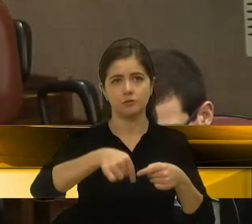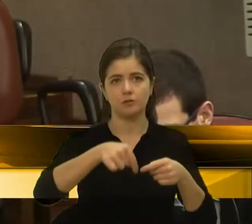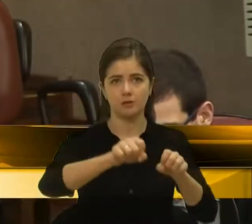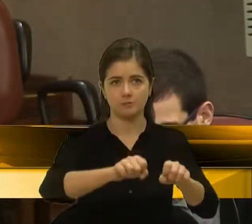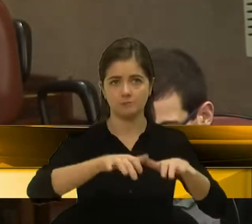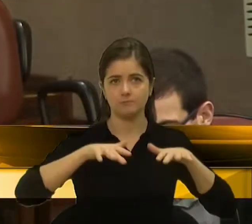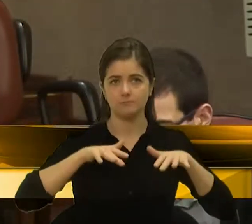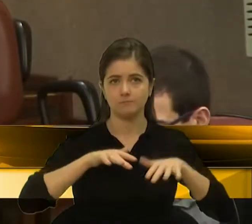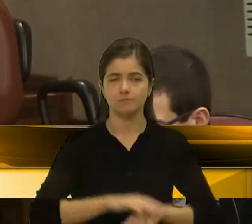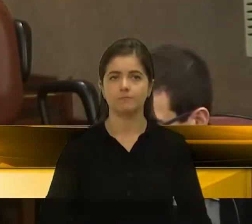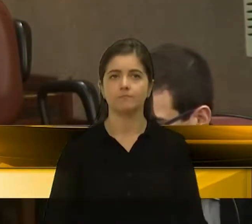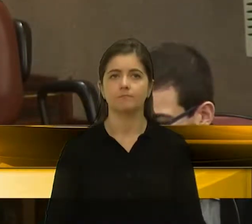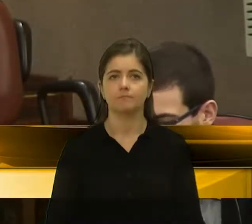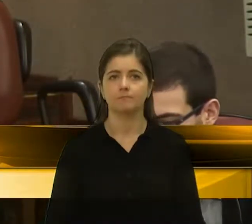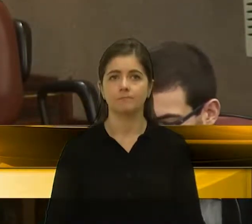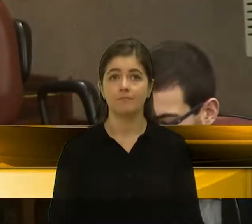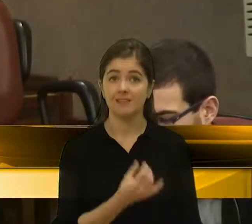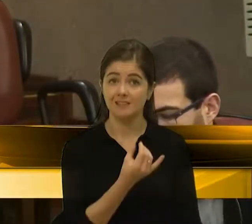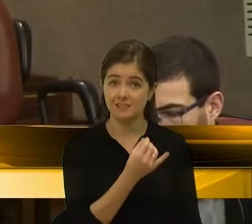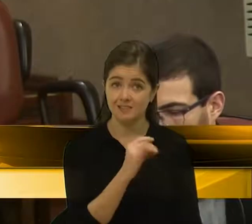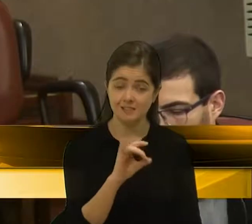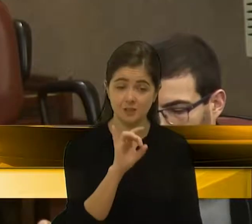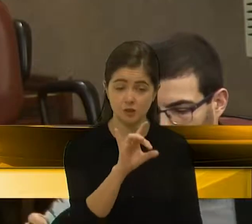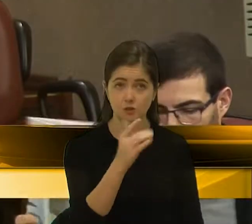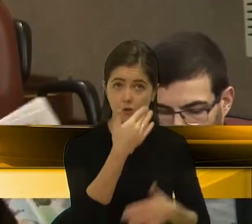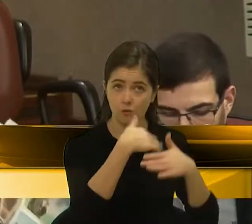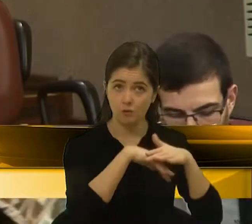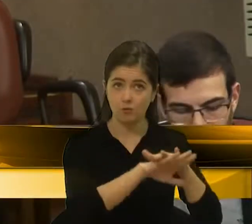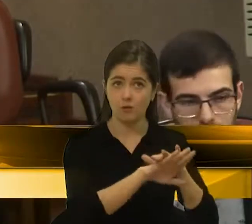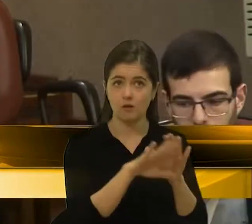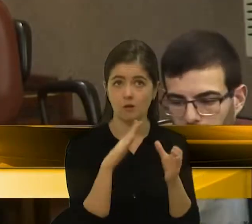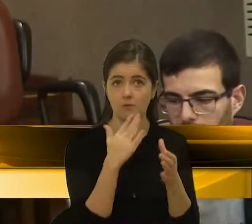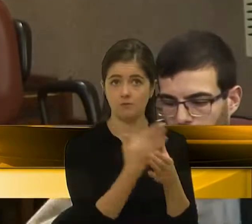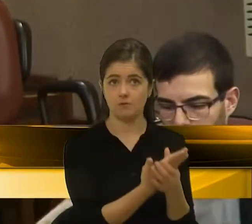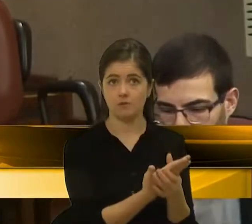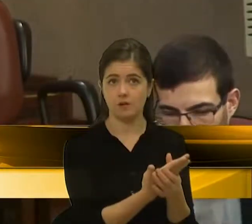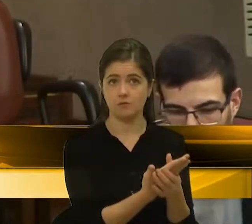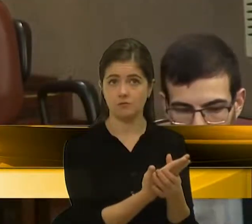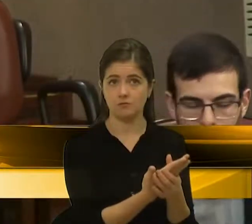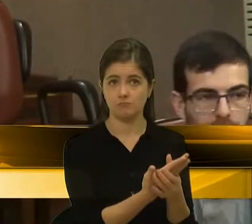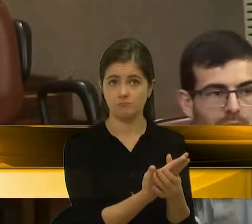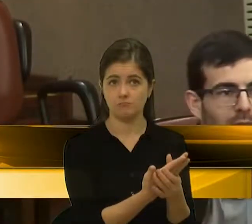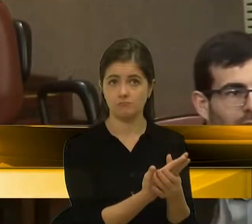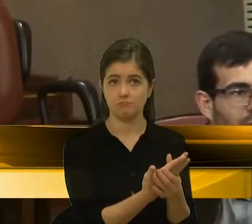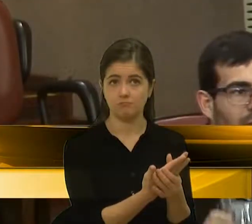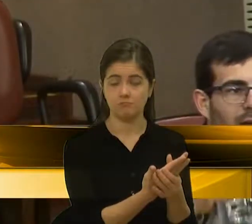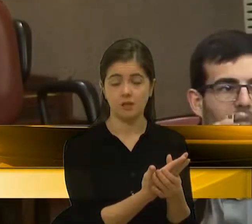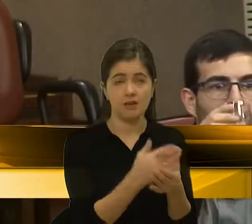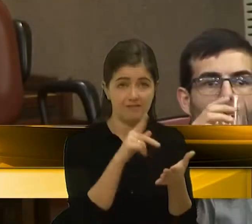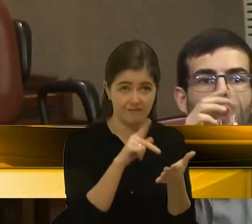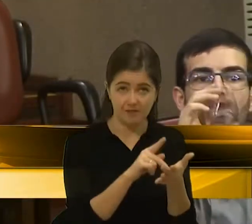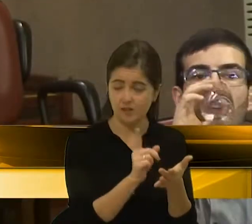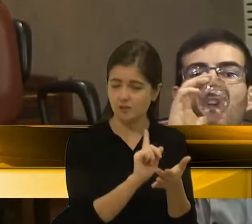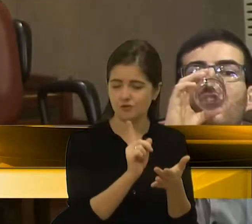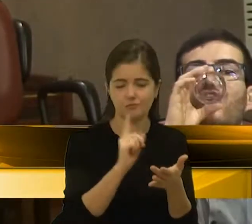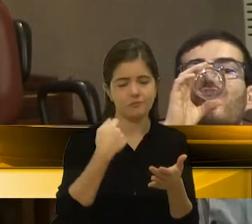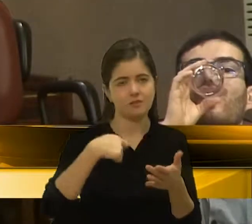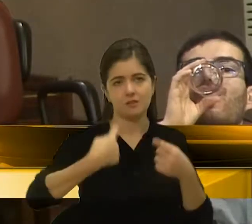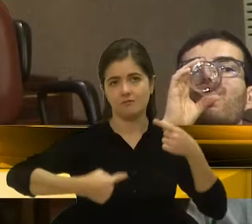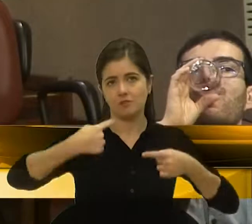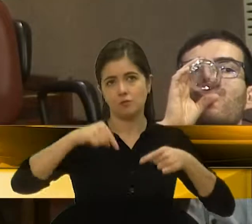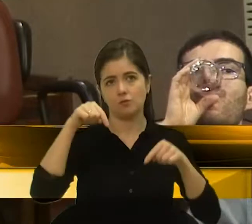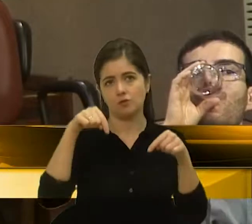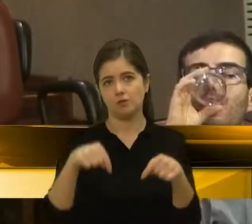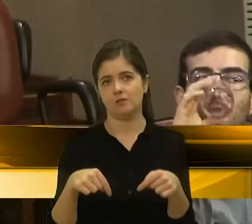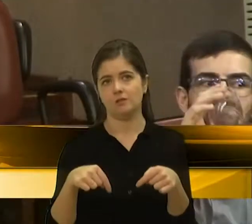Se a opção fosse simplesmente pelo arquivamento, o processo nem deveria vir a plenário, porque se esgotaria na